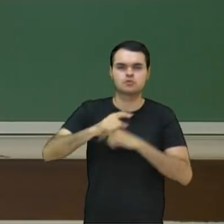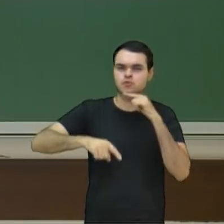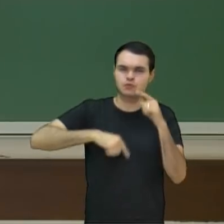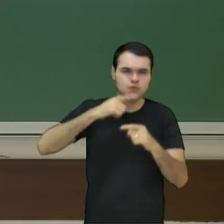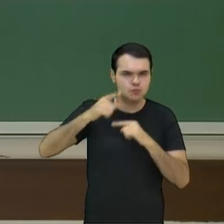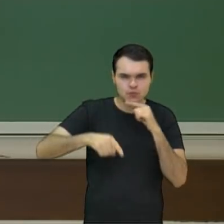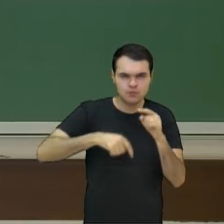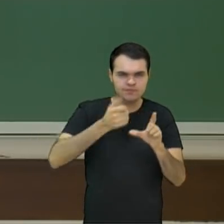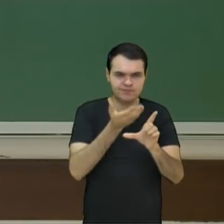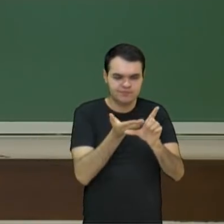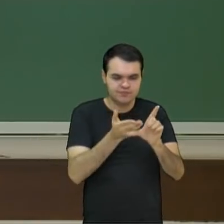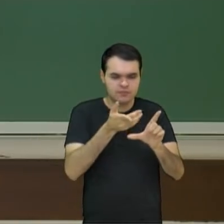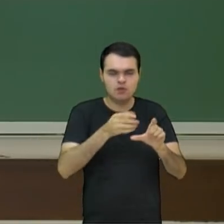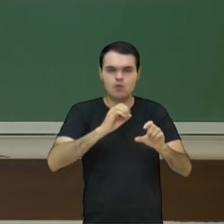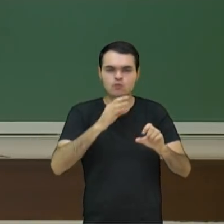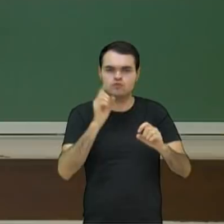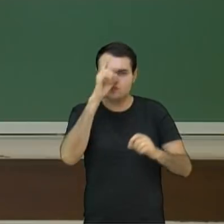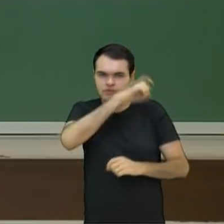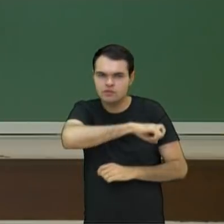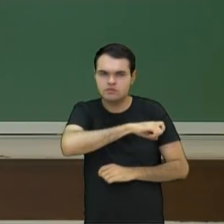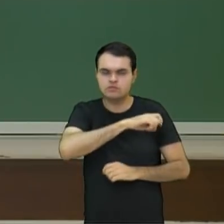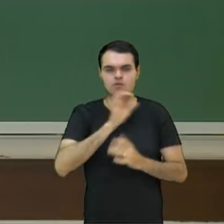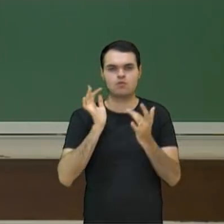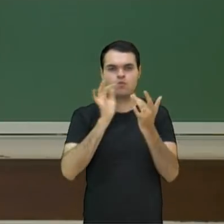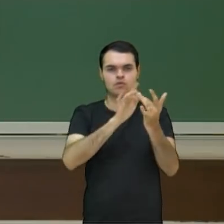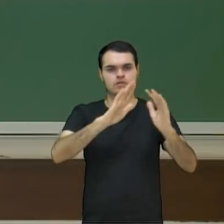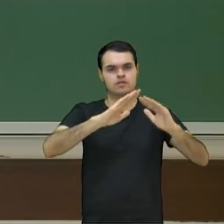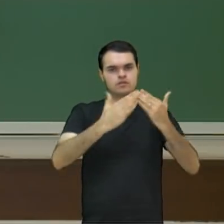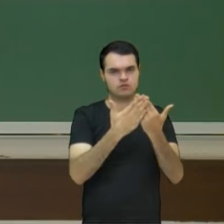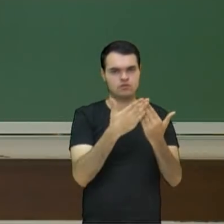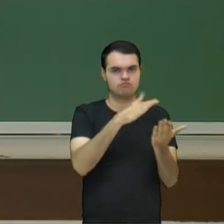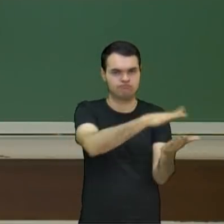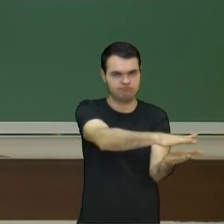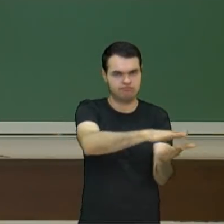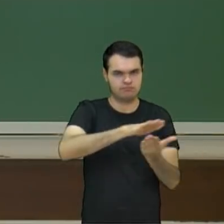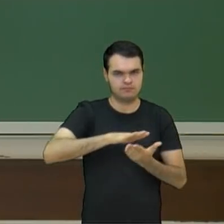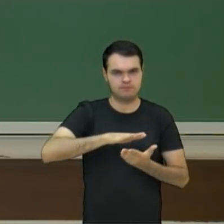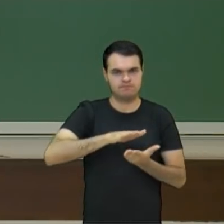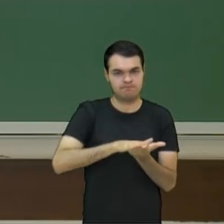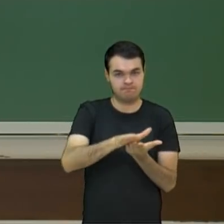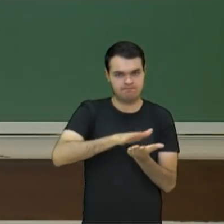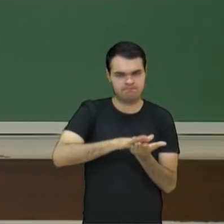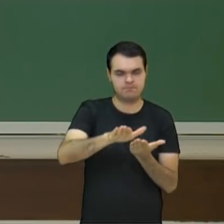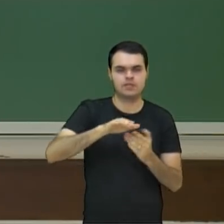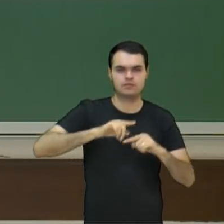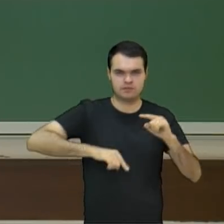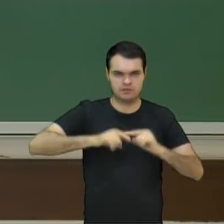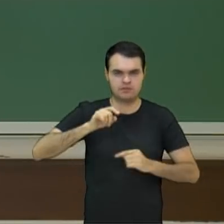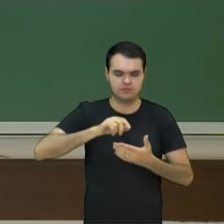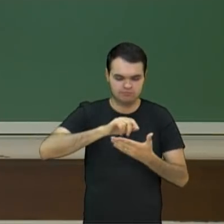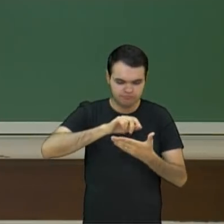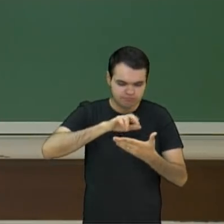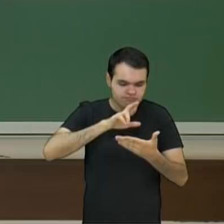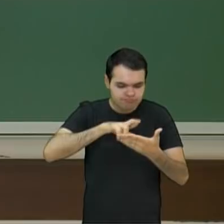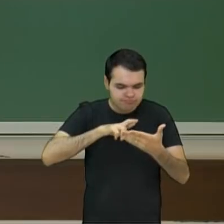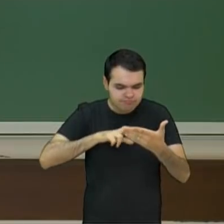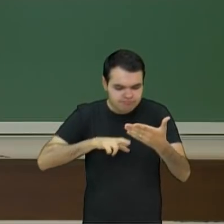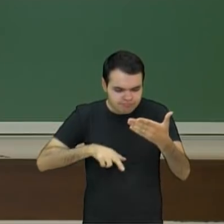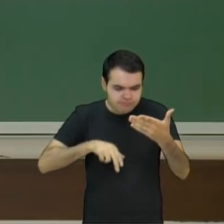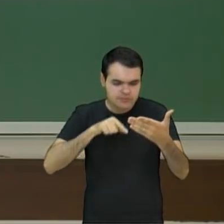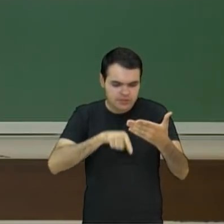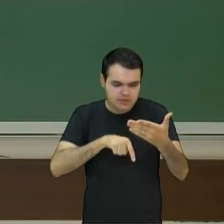está com alguma dificuldade faz o quê? Entra em contato com a escola, pede o material impresso, realiza também as